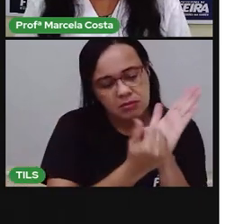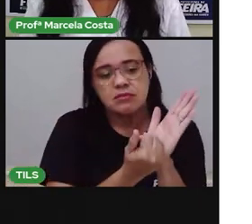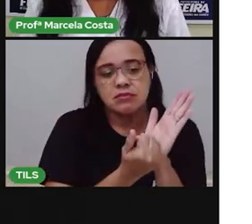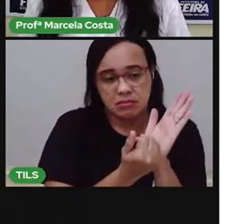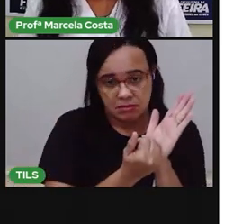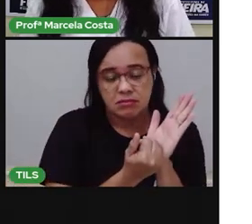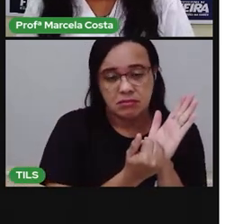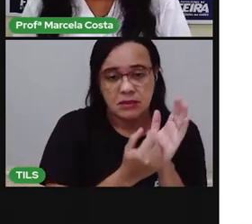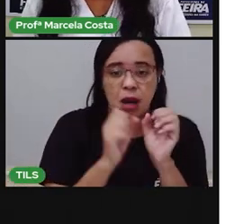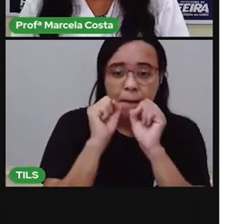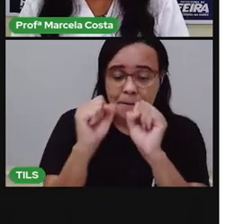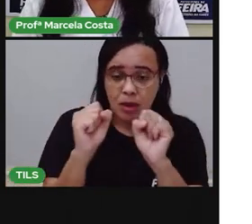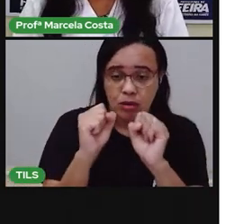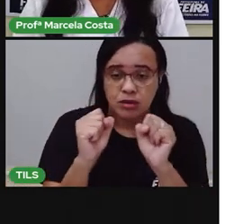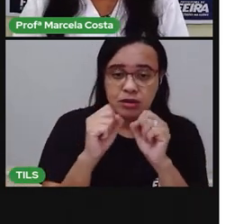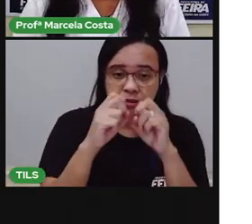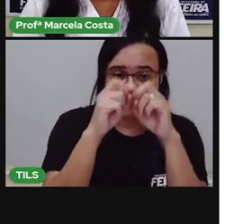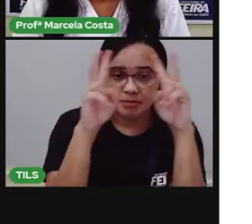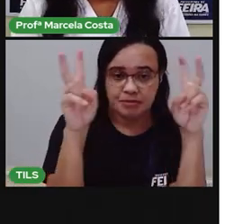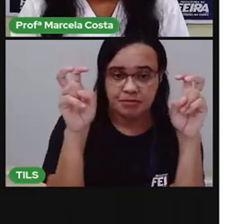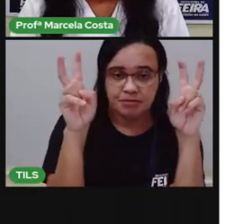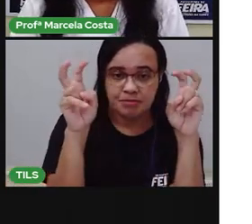E pode escrever aí, ó.